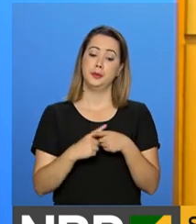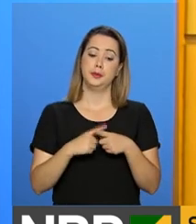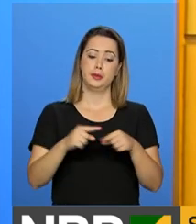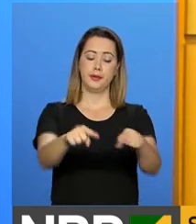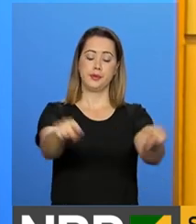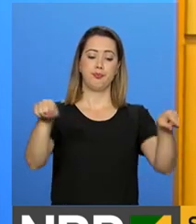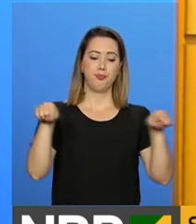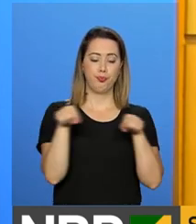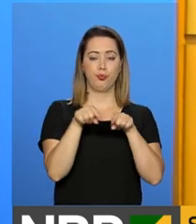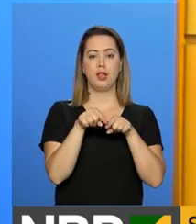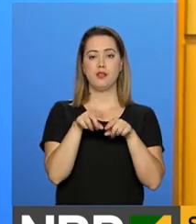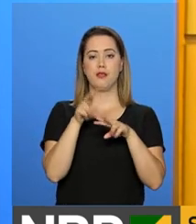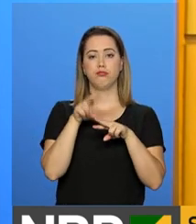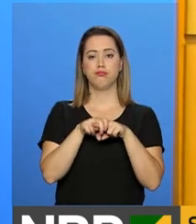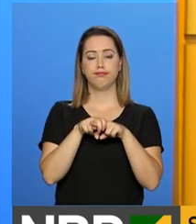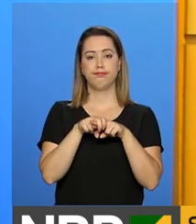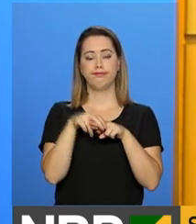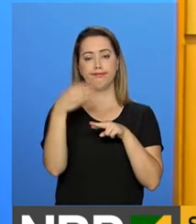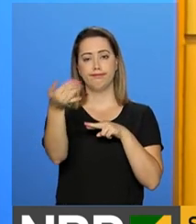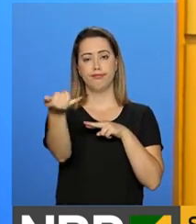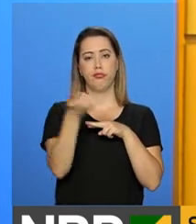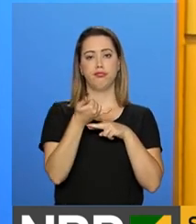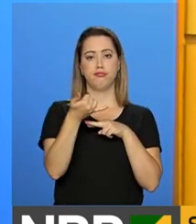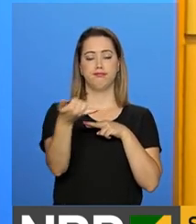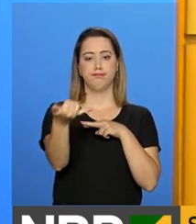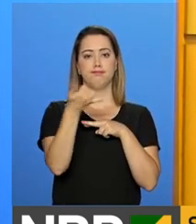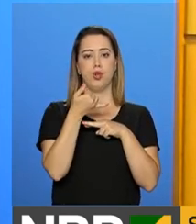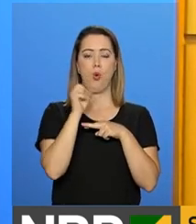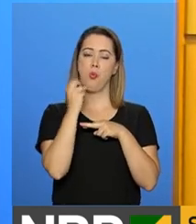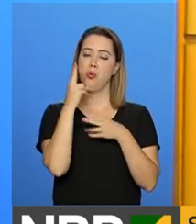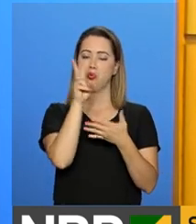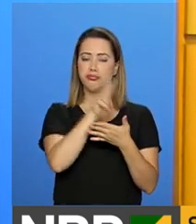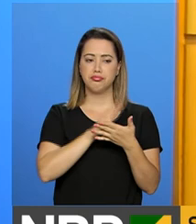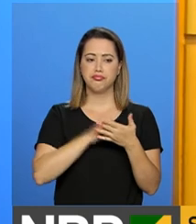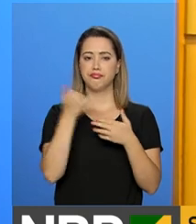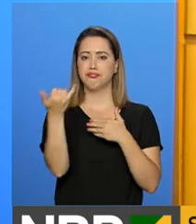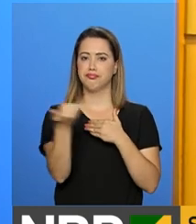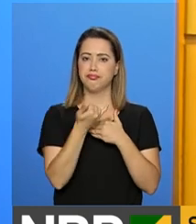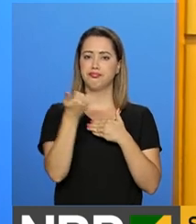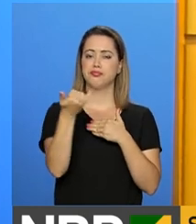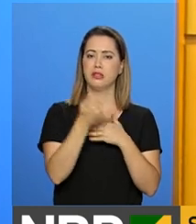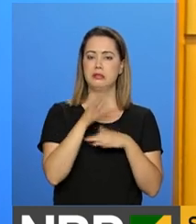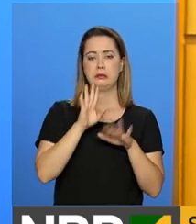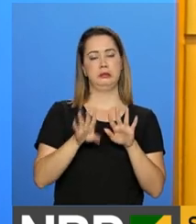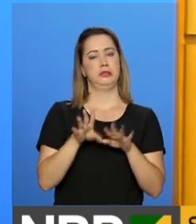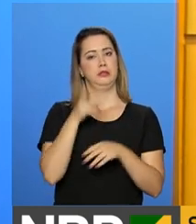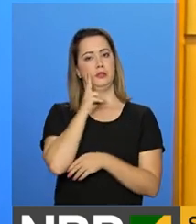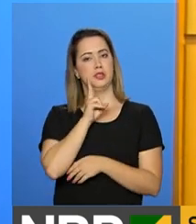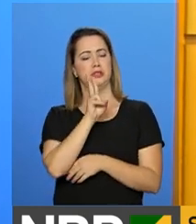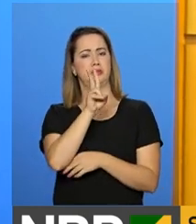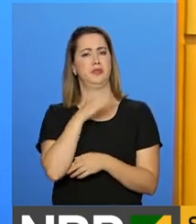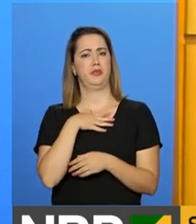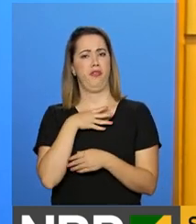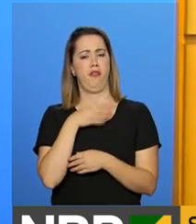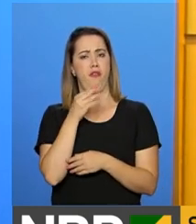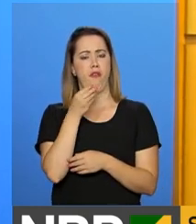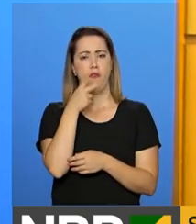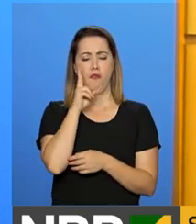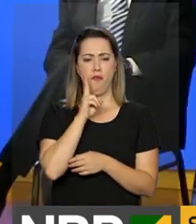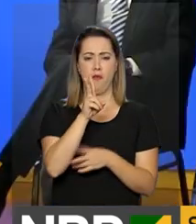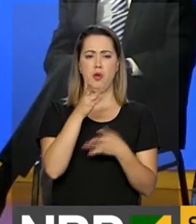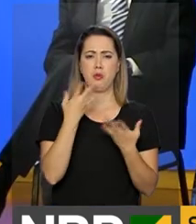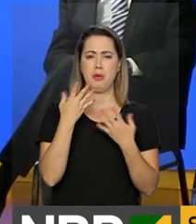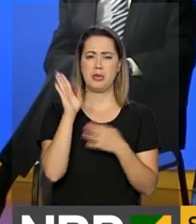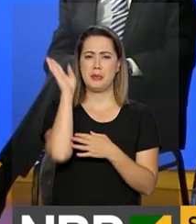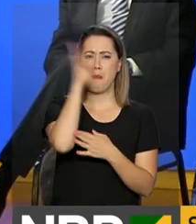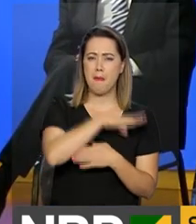da presidência da República, recebendo notícias ou lendo notícias, parece que as coisas vão muito mal. Quando você sai pelo Brasil afora